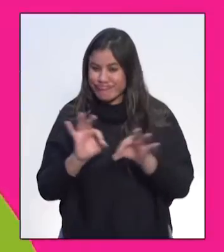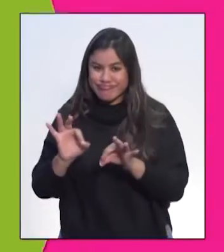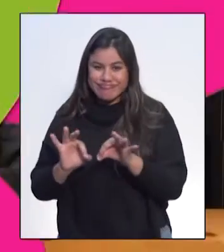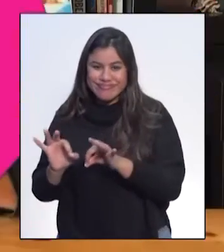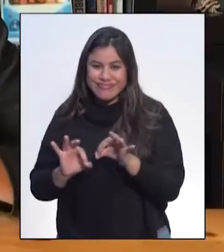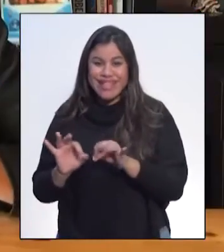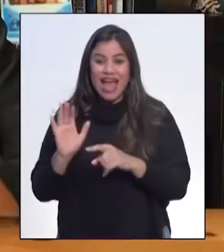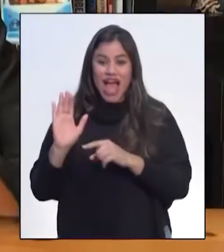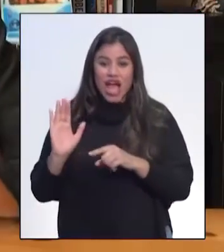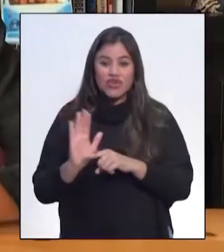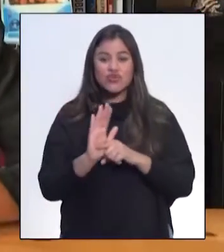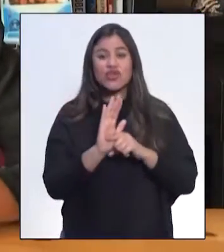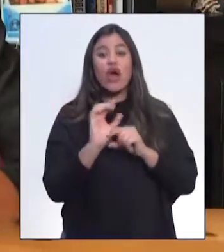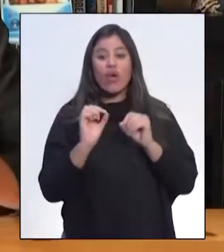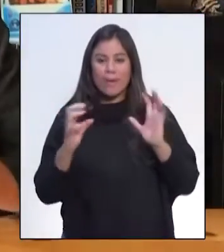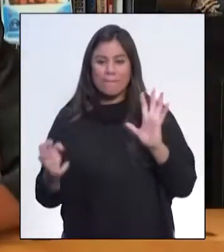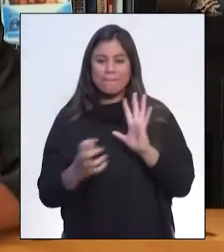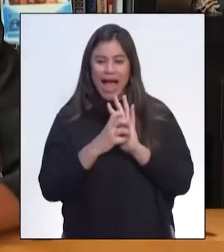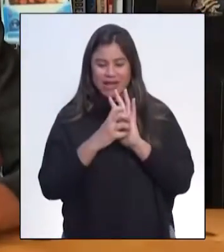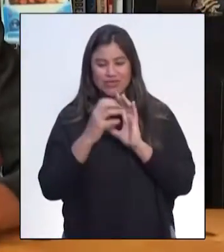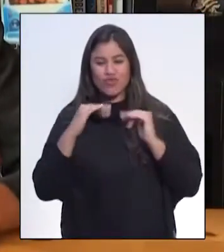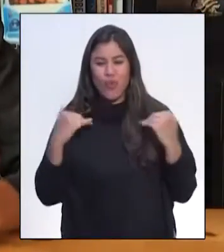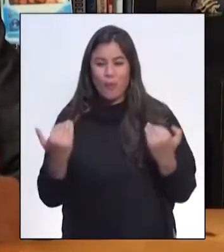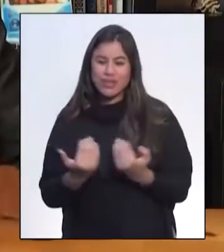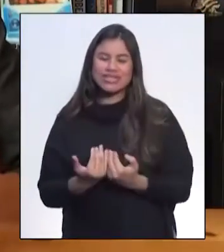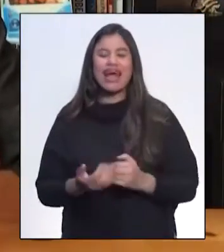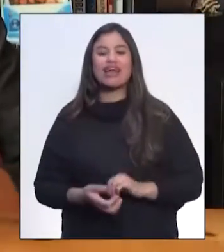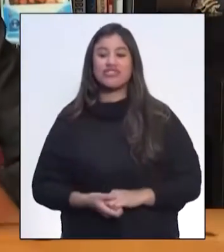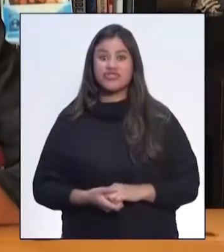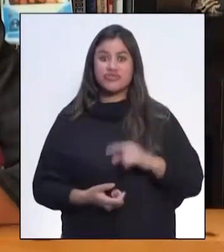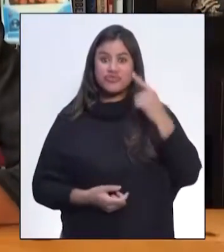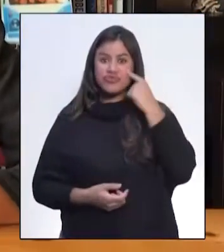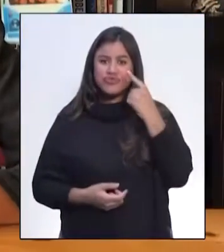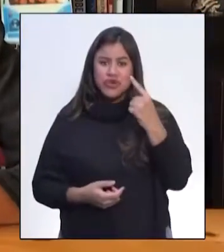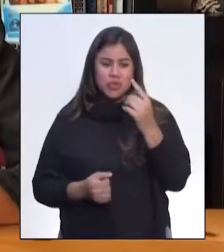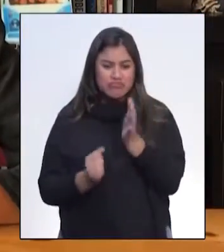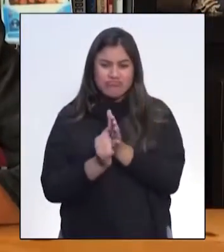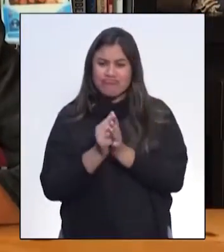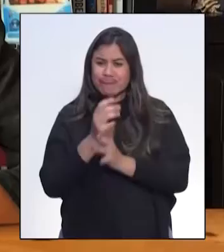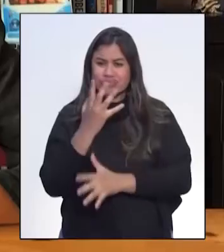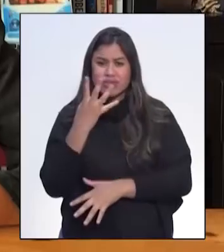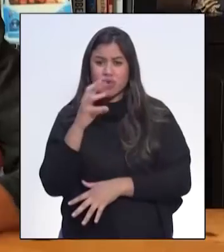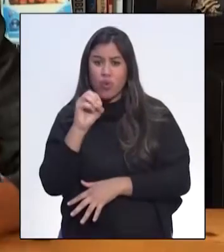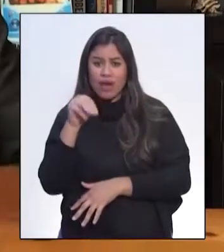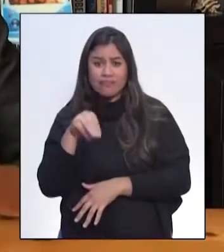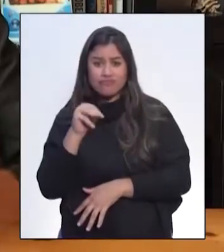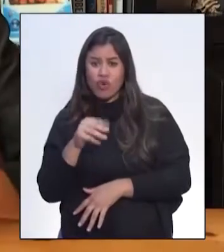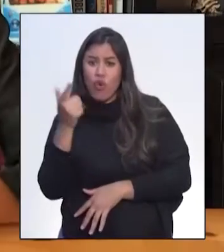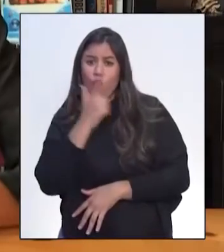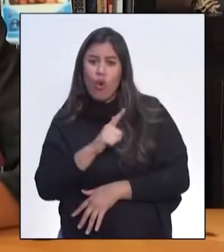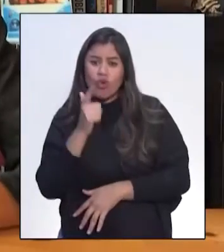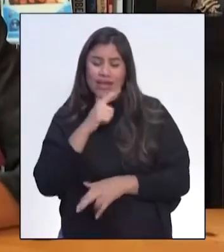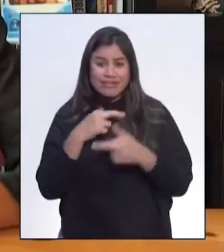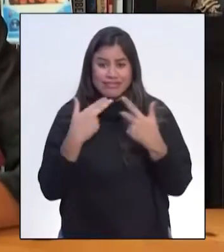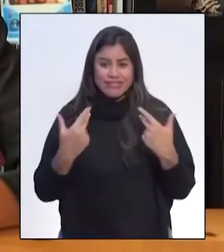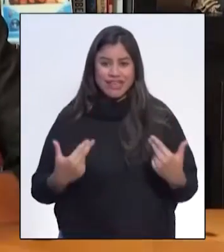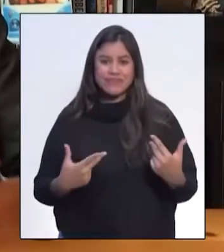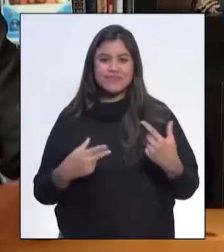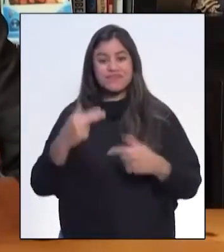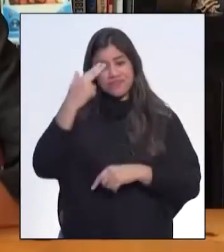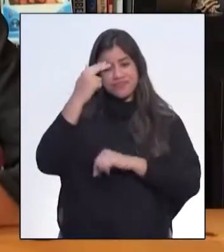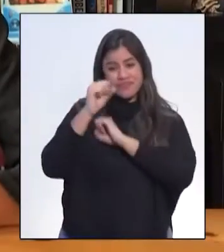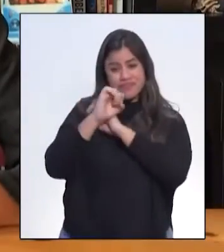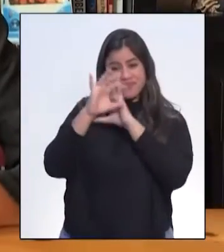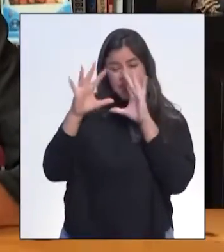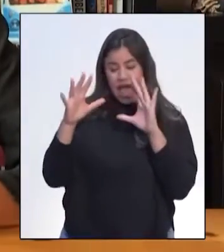comunidade. E olhem só quanta coisa legal a gente criou e aprendeu nesses 40 e poucos minutos. Nós imaginamos como seria a